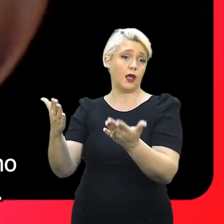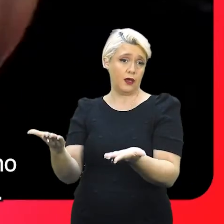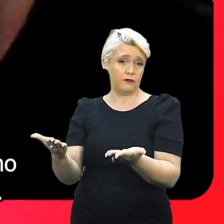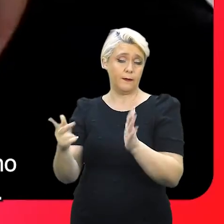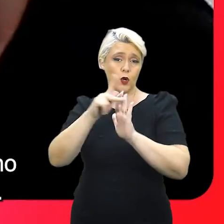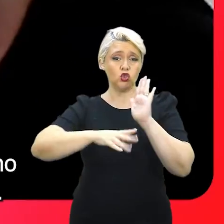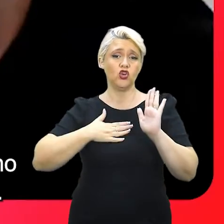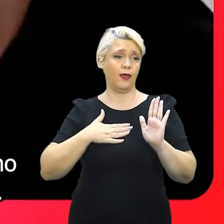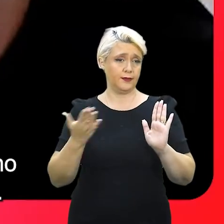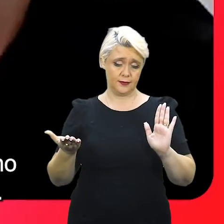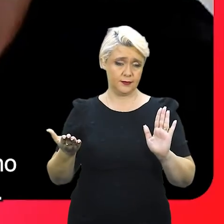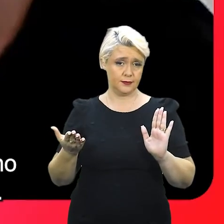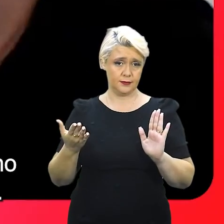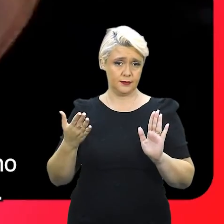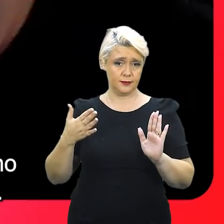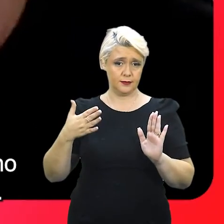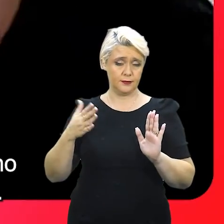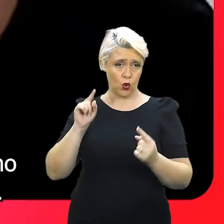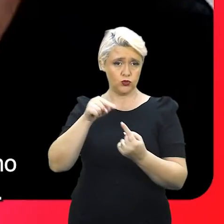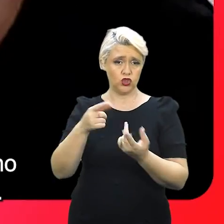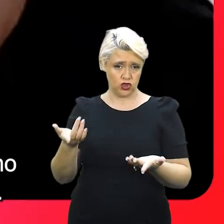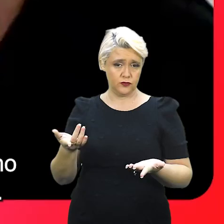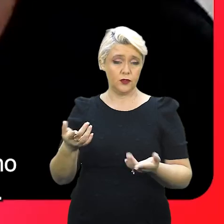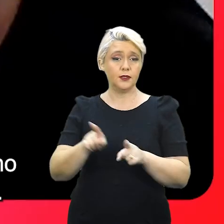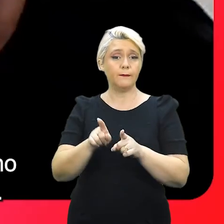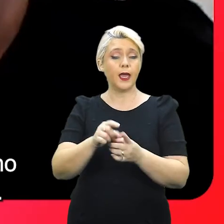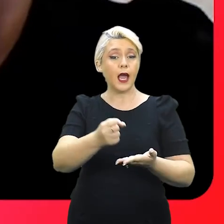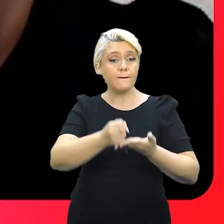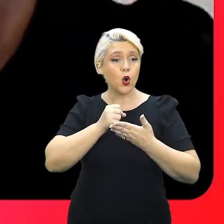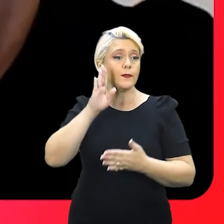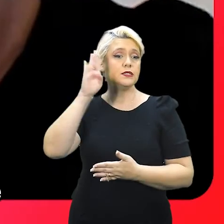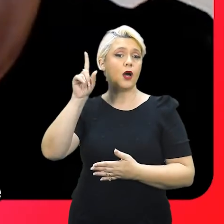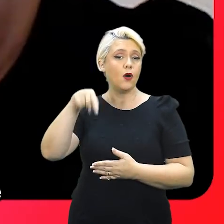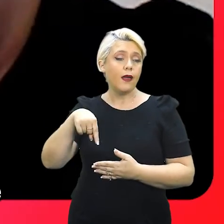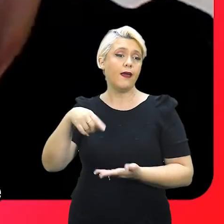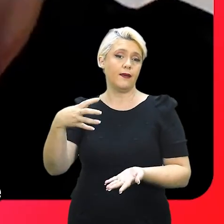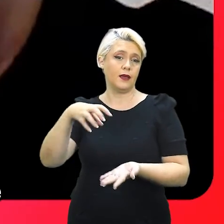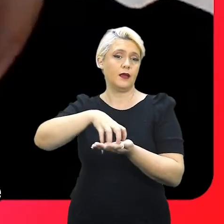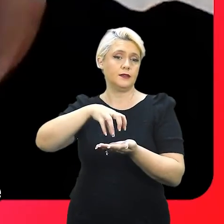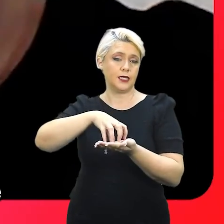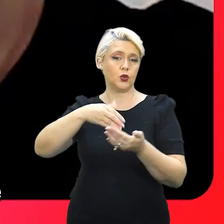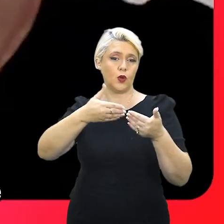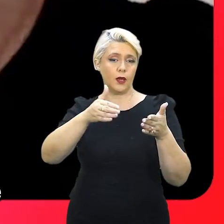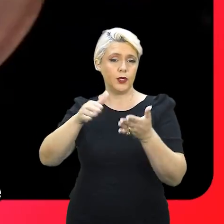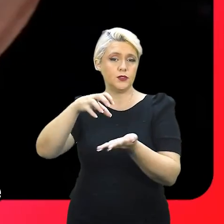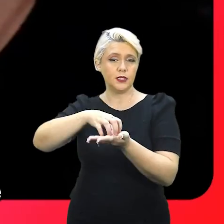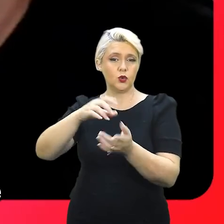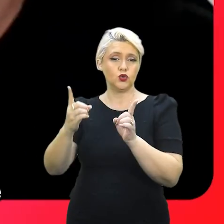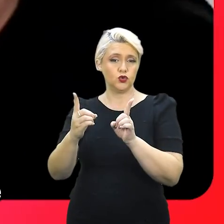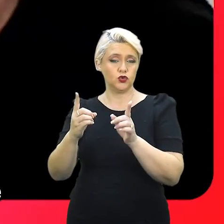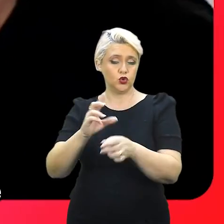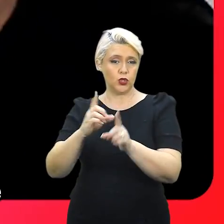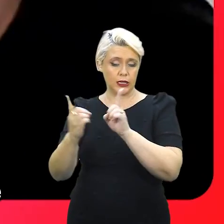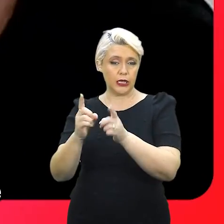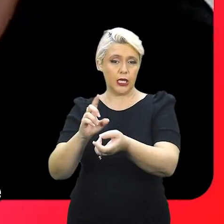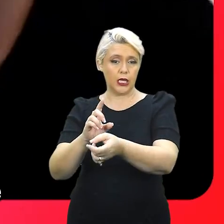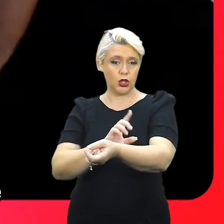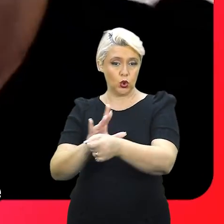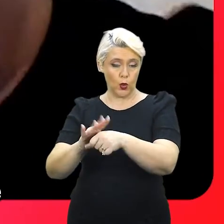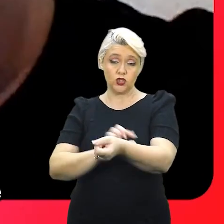meus projetos como senador, e inclusive apoiou o principal deles, como eu te falei, diabetes. Mas isso não me